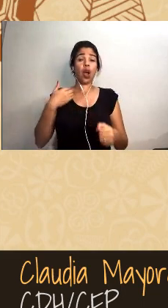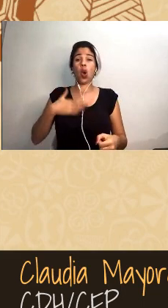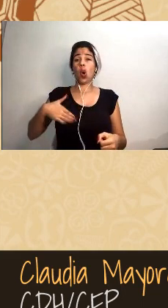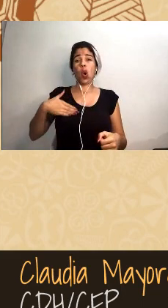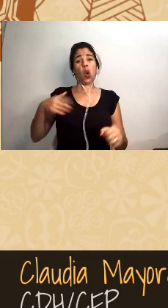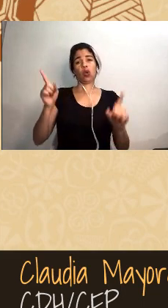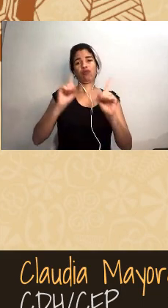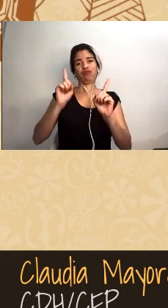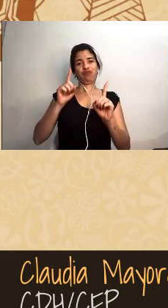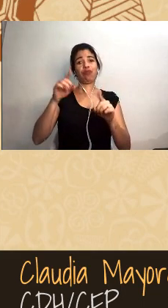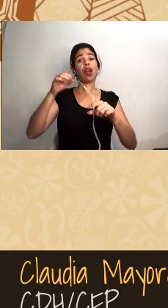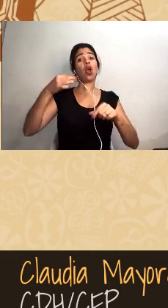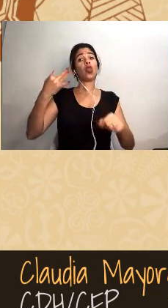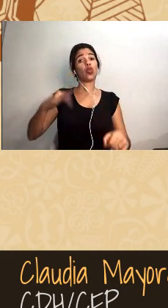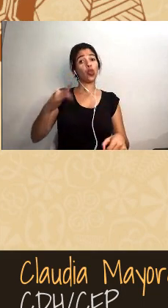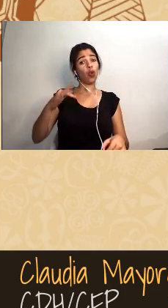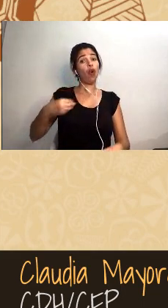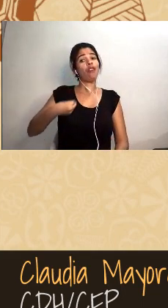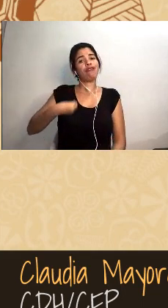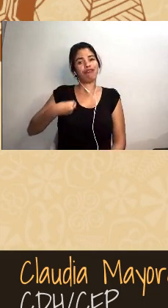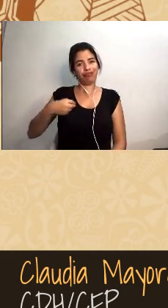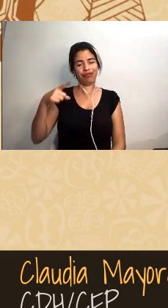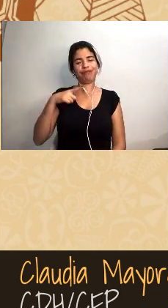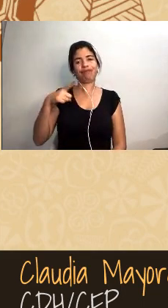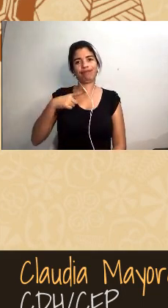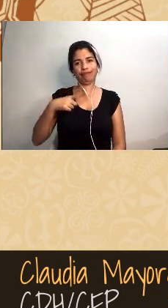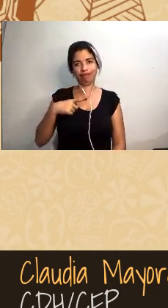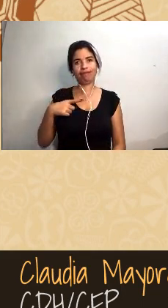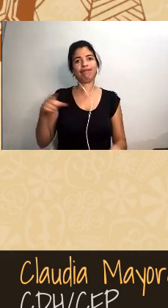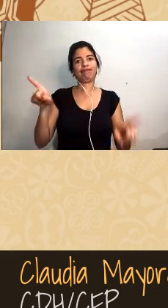viver dores e, né, e...